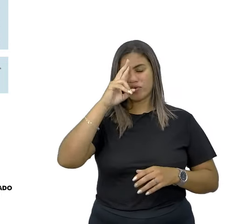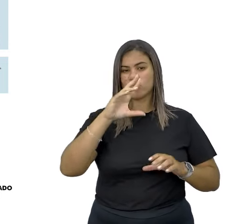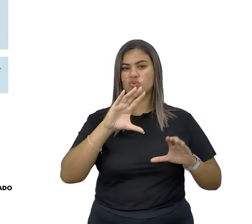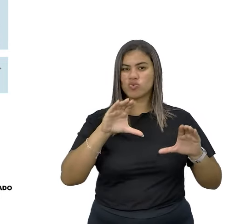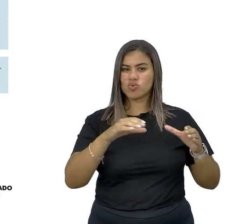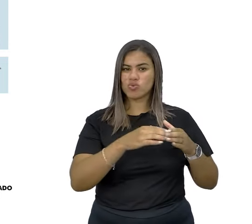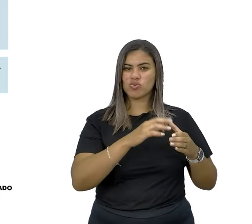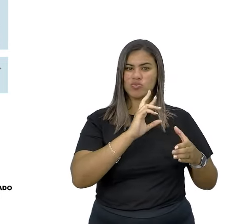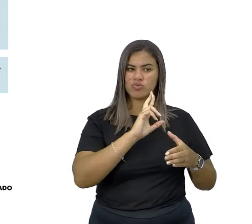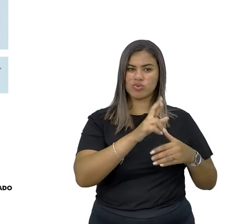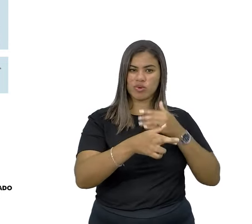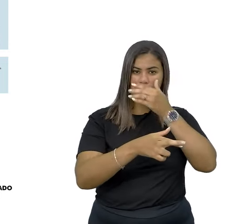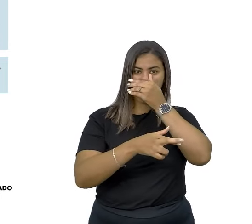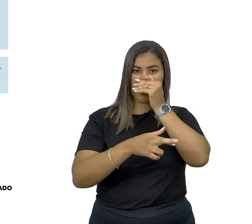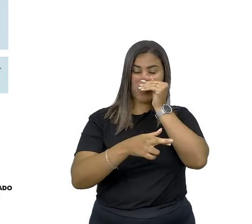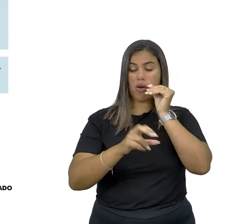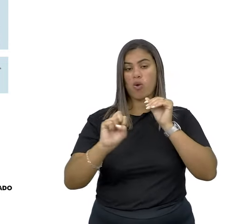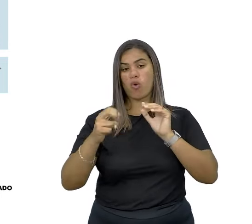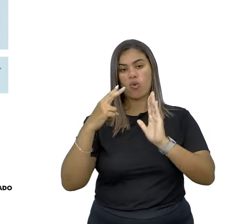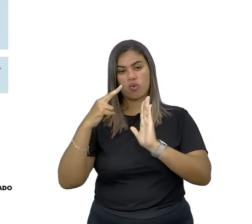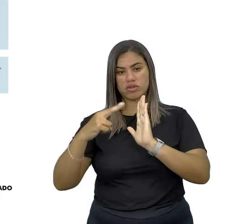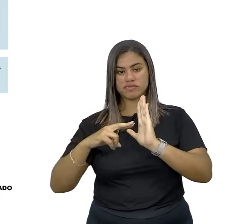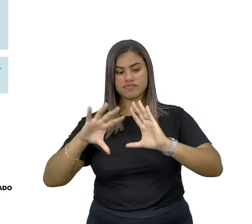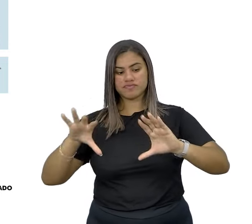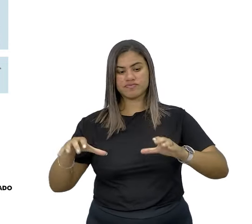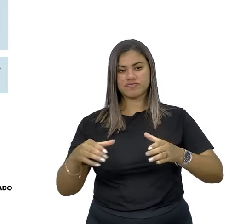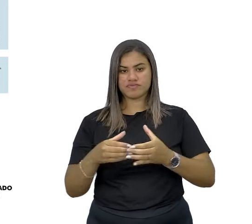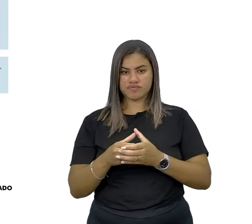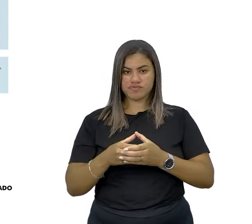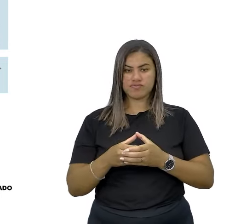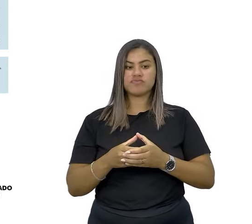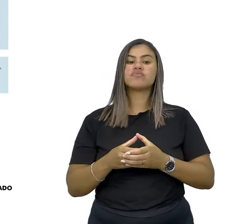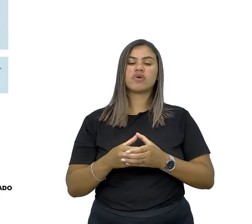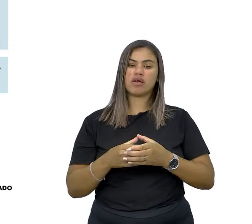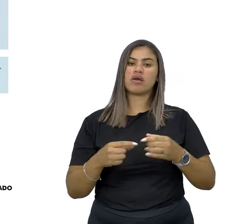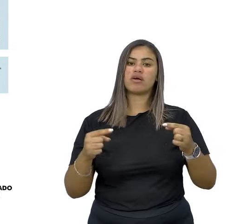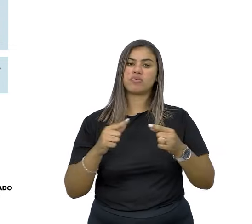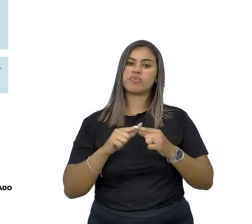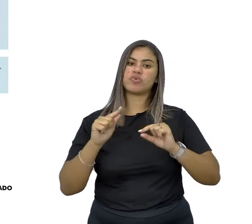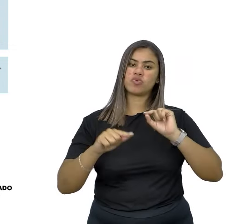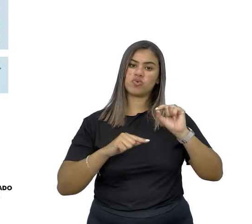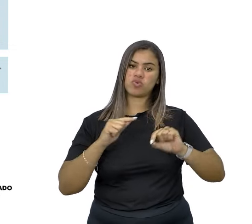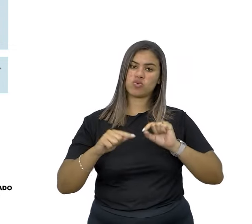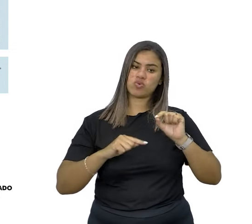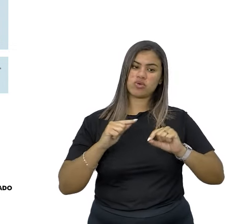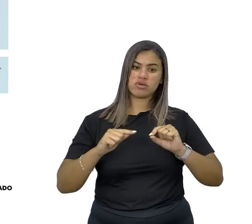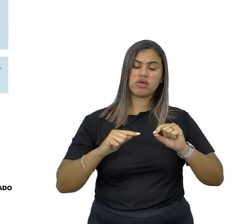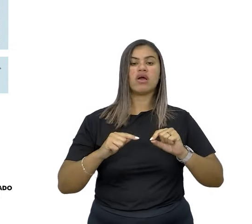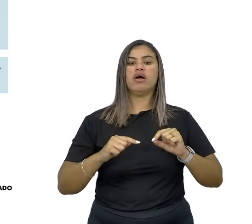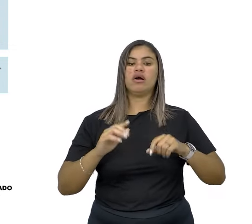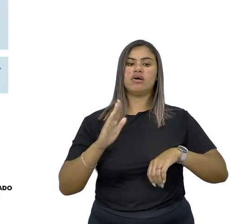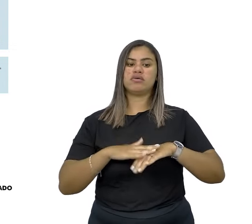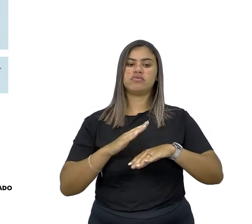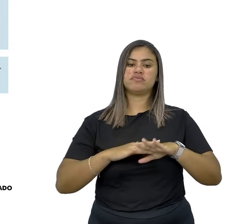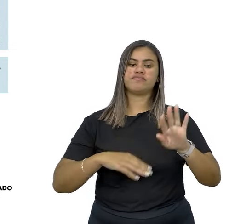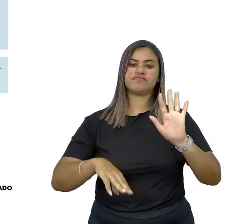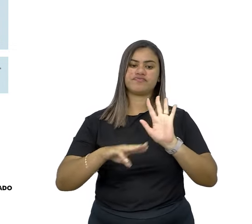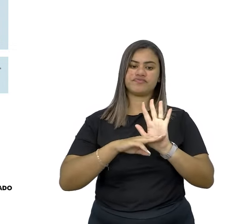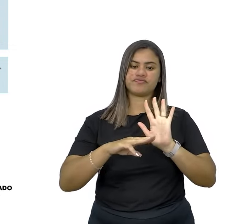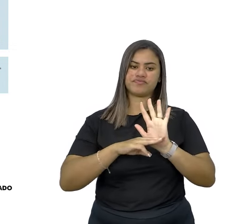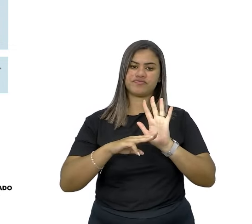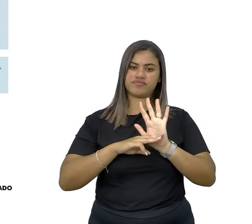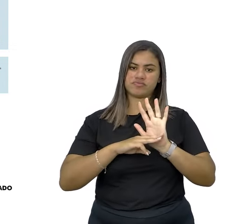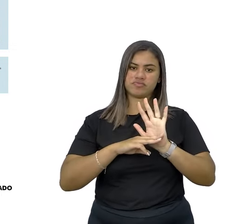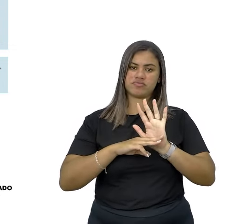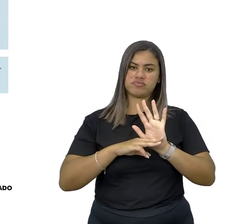maneira coletiva, de leitura coletiva, está muito envolvido no movimento, no didático metodológico do